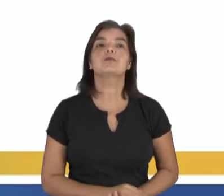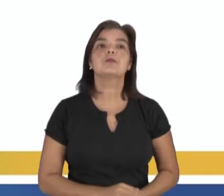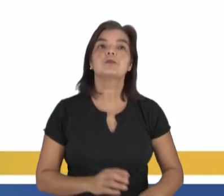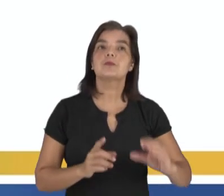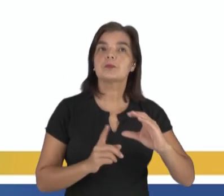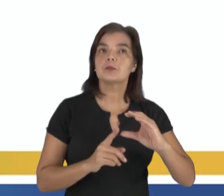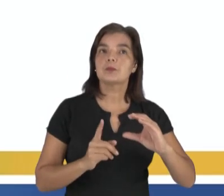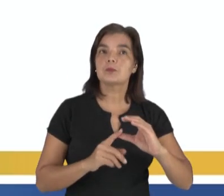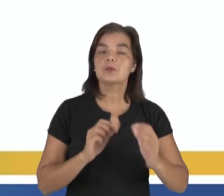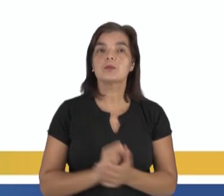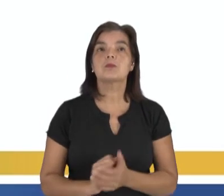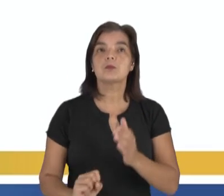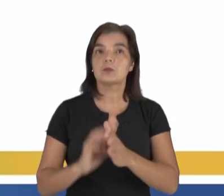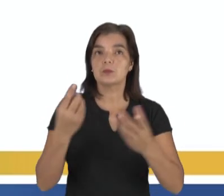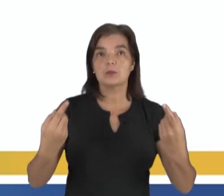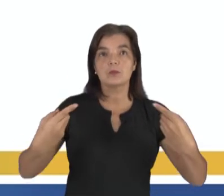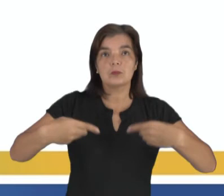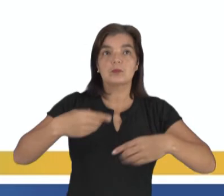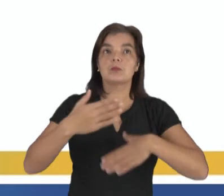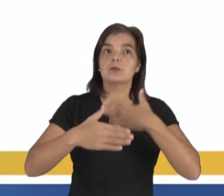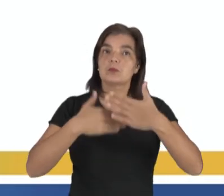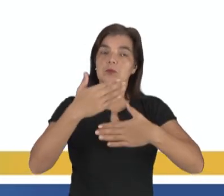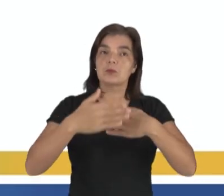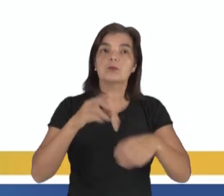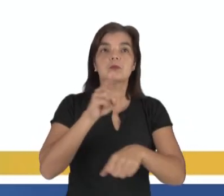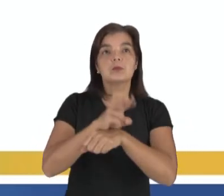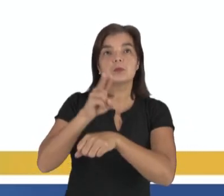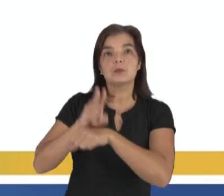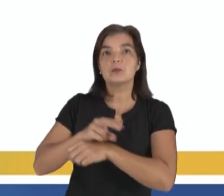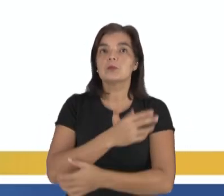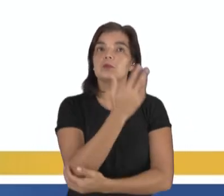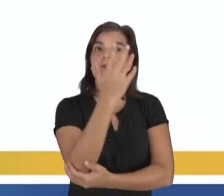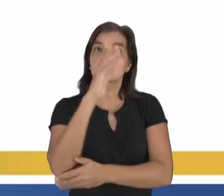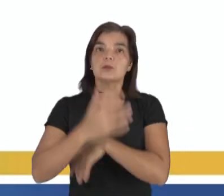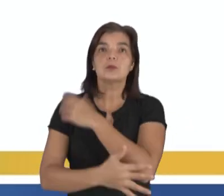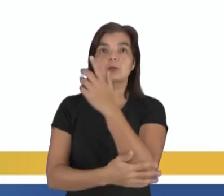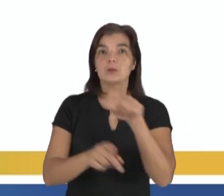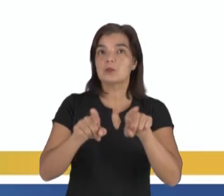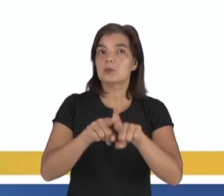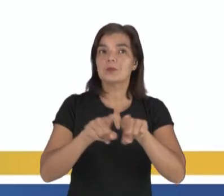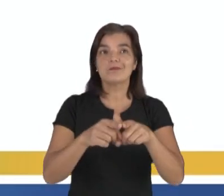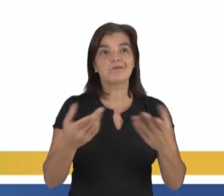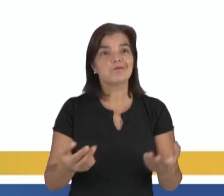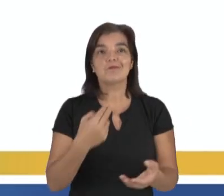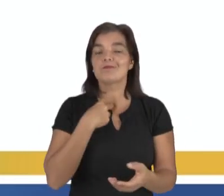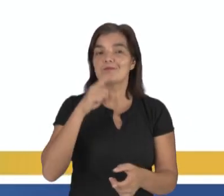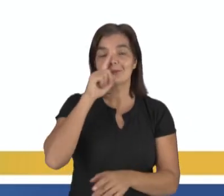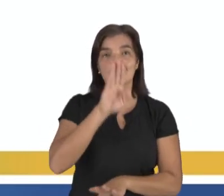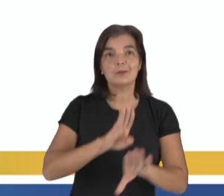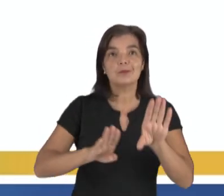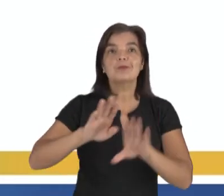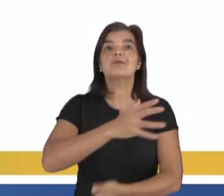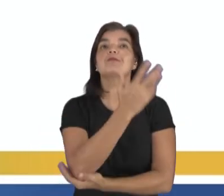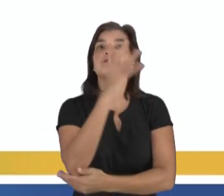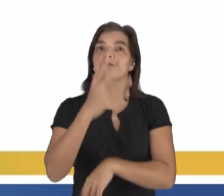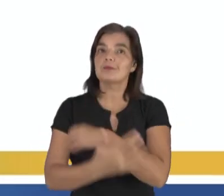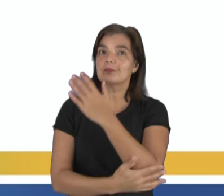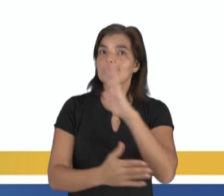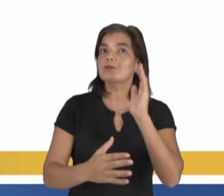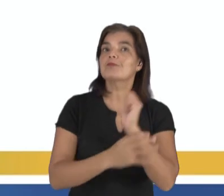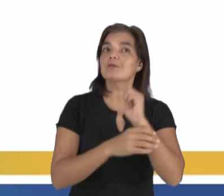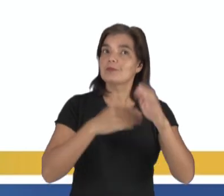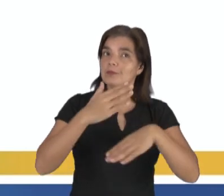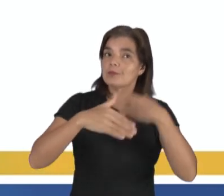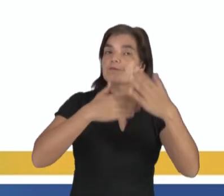C. Ocorre uma oposição entre desenvolvimento e proteção ao meio ambiente, e, portanto, é inevitável que os riscos ambientais